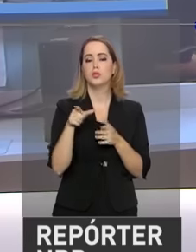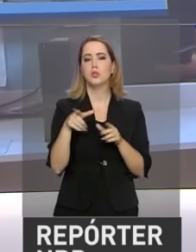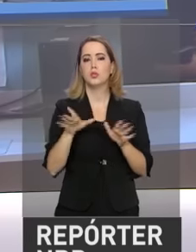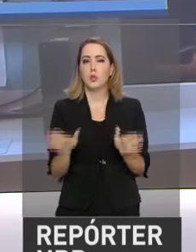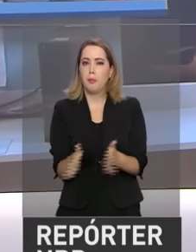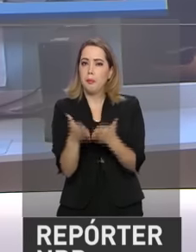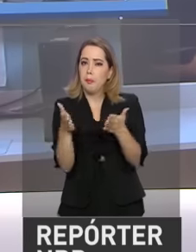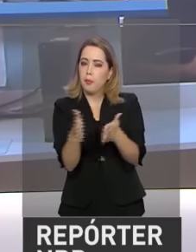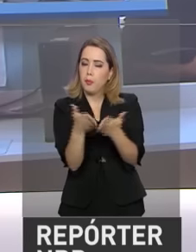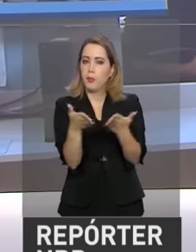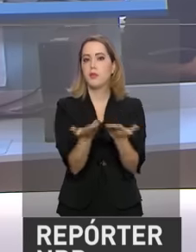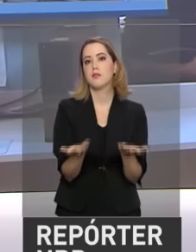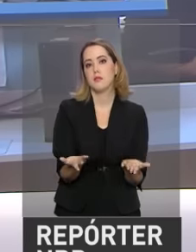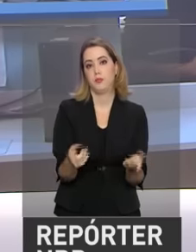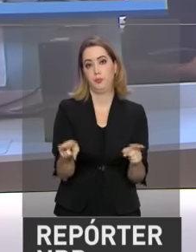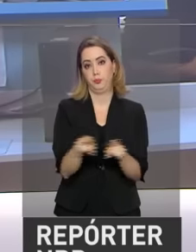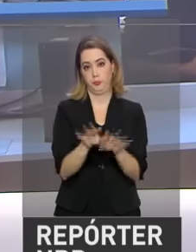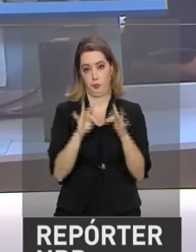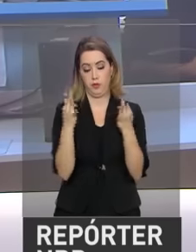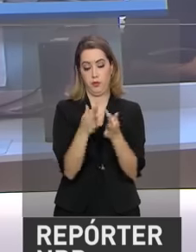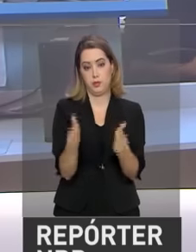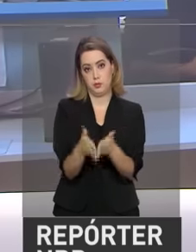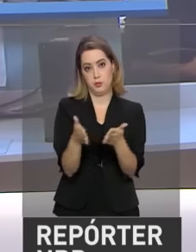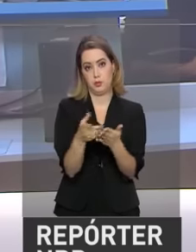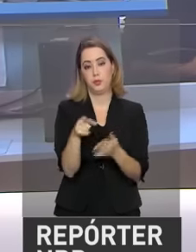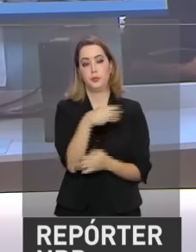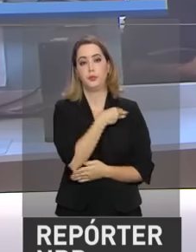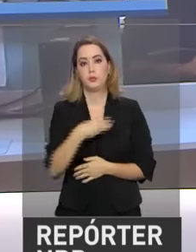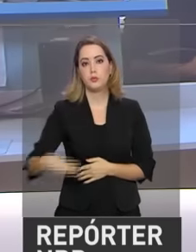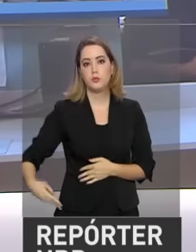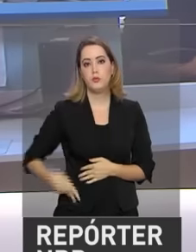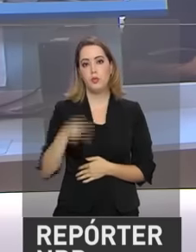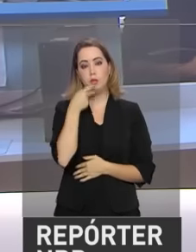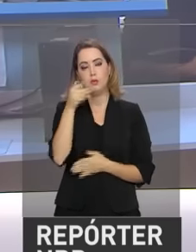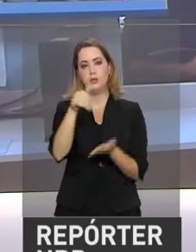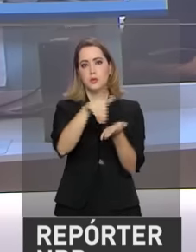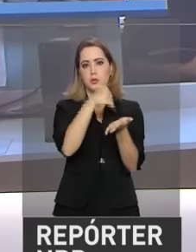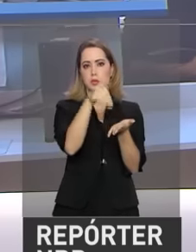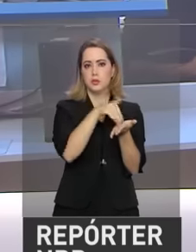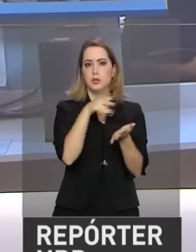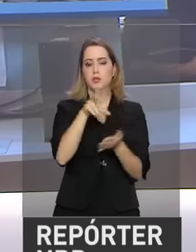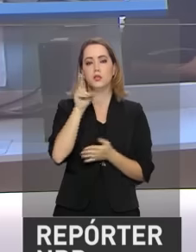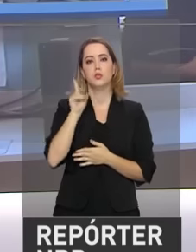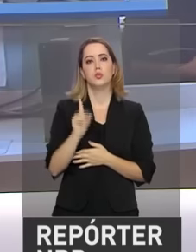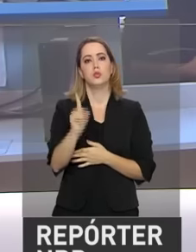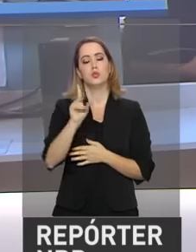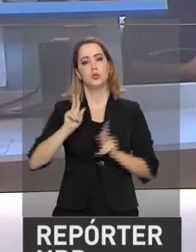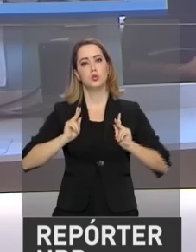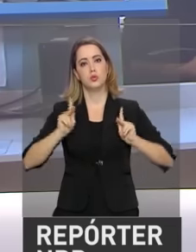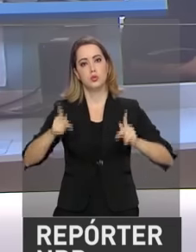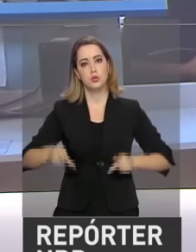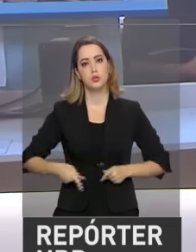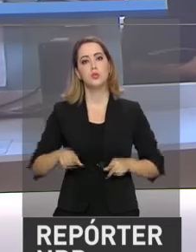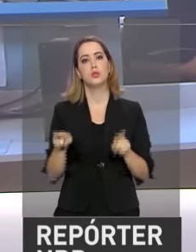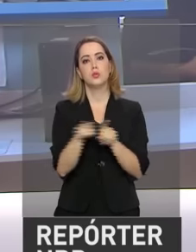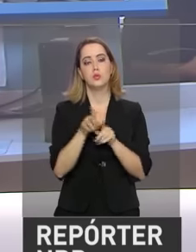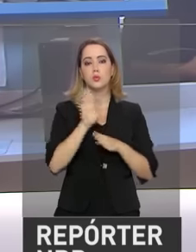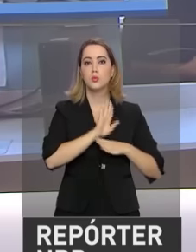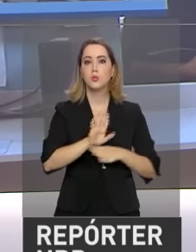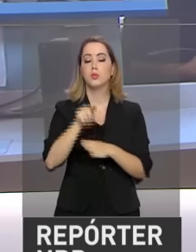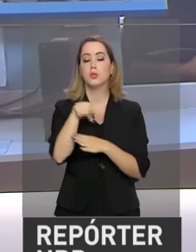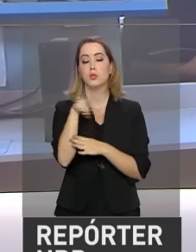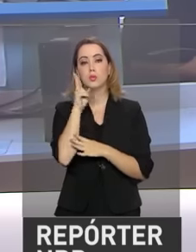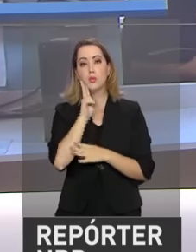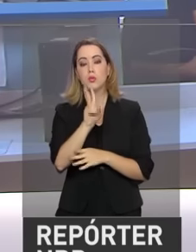de pobreza. O ministro disse ainda que a Secretaria Nacional de Direitos Humanos vai acompanhar a implementação e o desenvolvimento